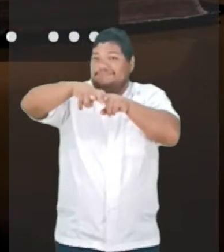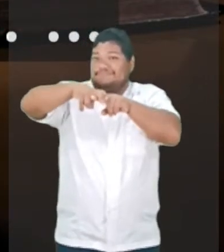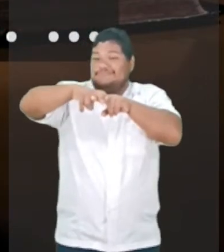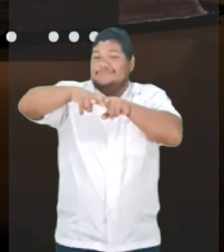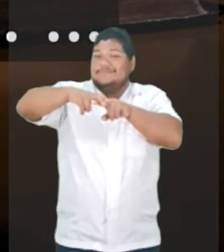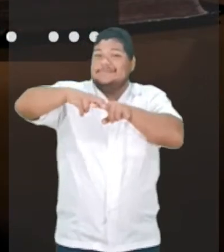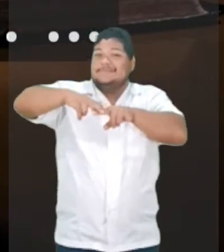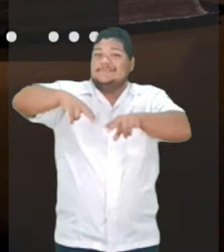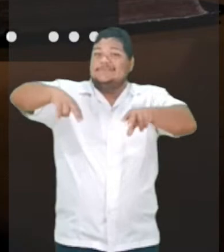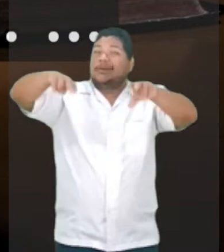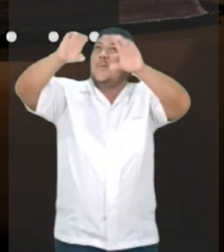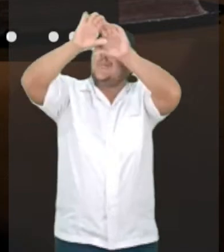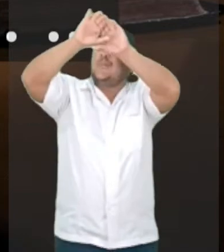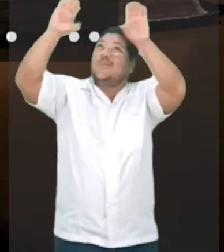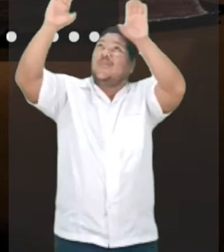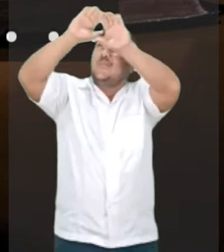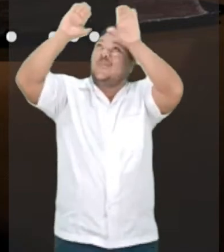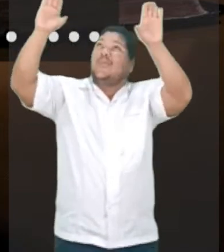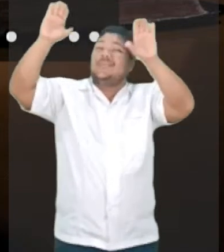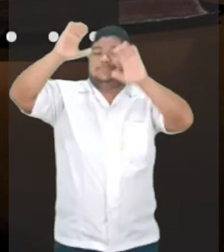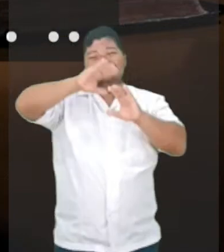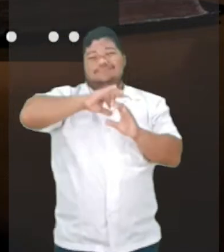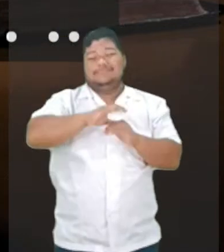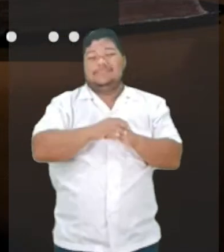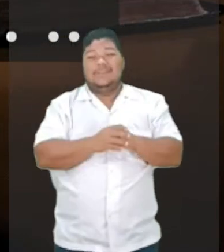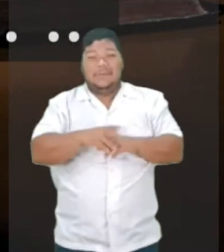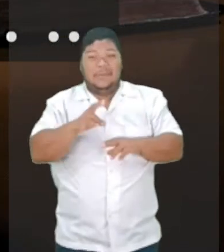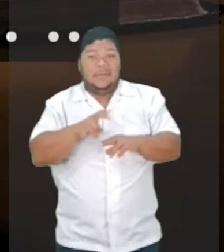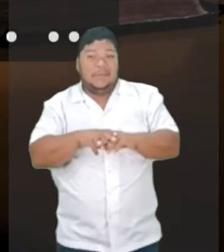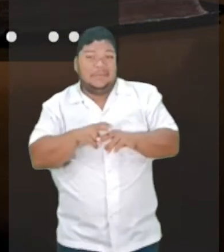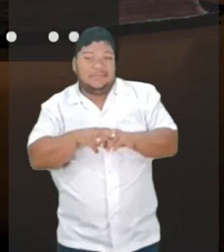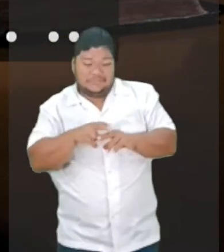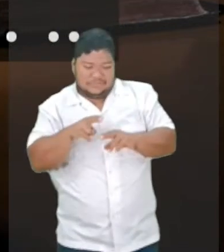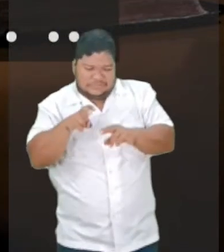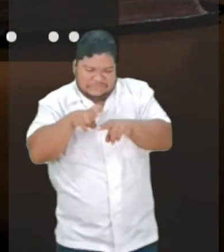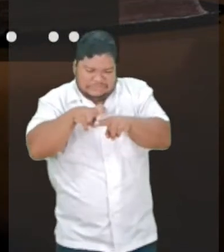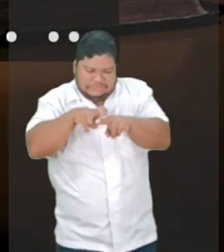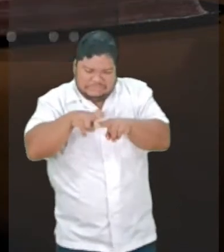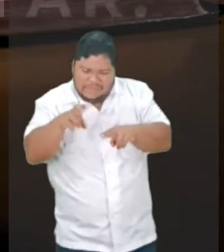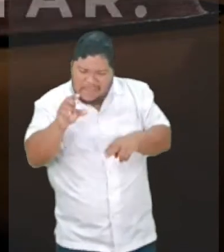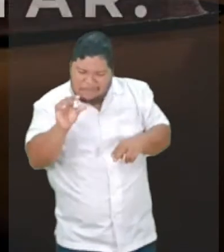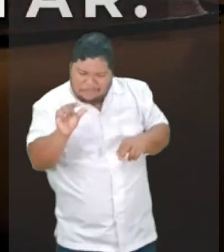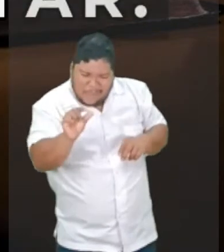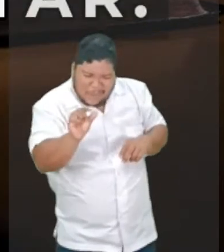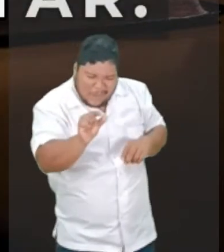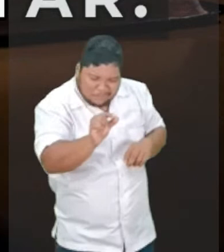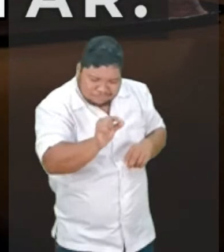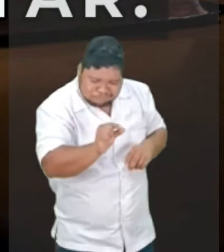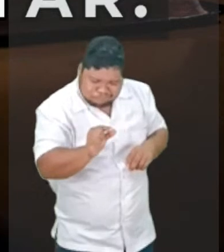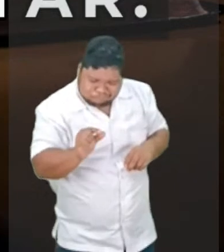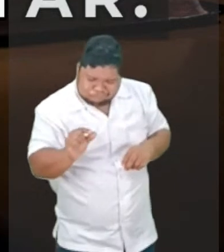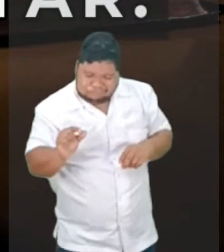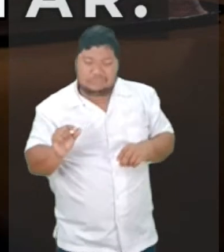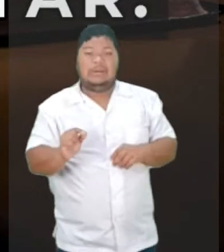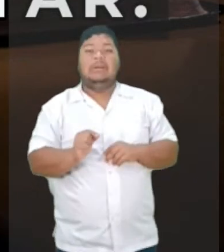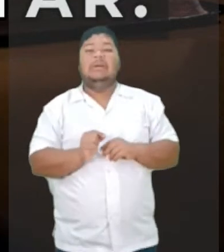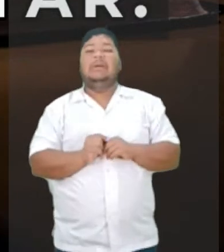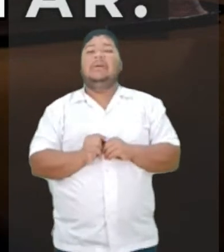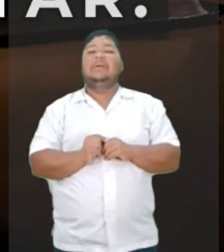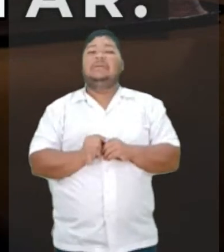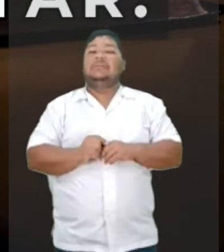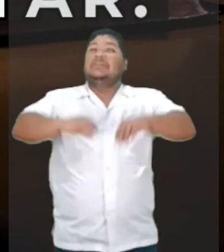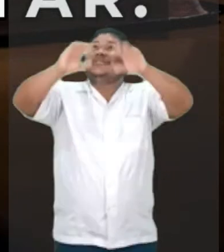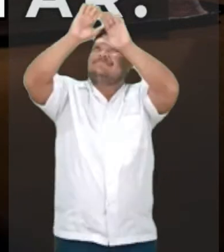da cúpula da terra, cujos habitantes são pequenos como gafanhotos. Ele estende os céus